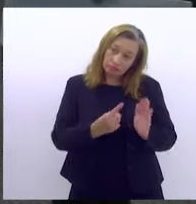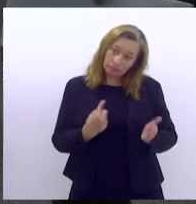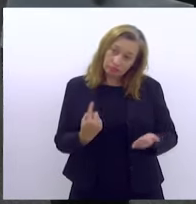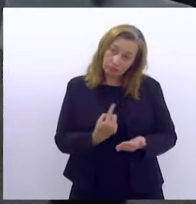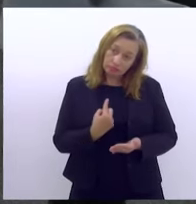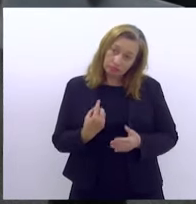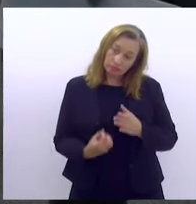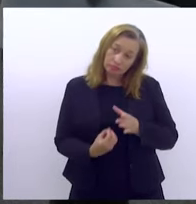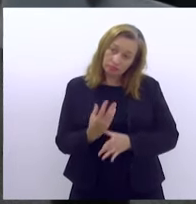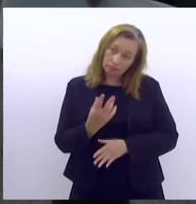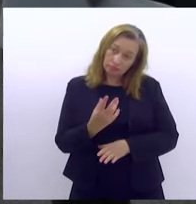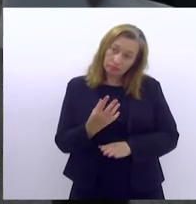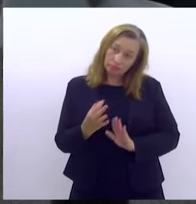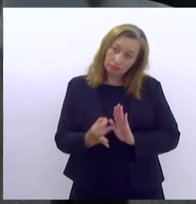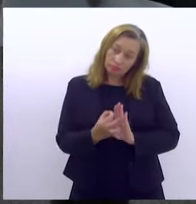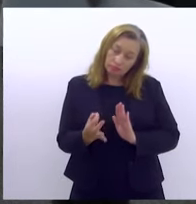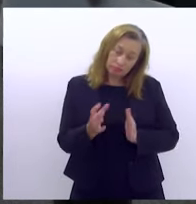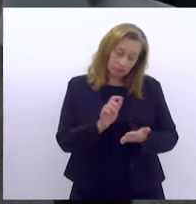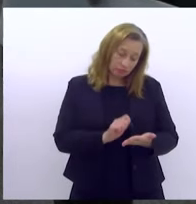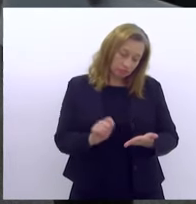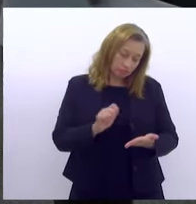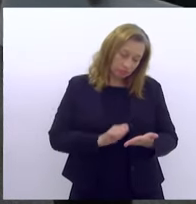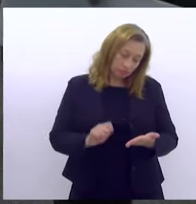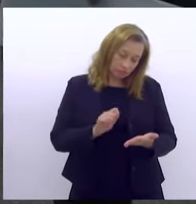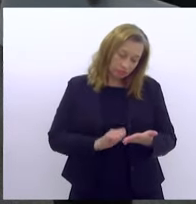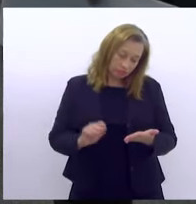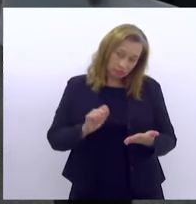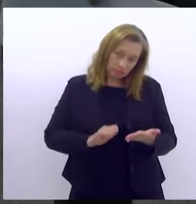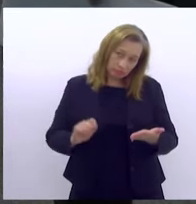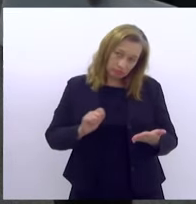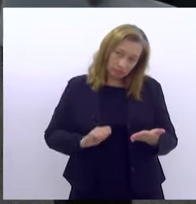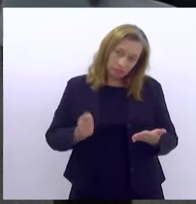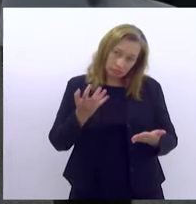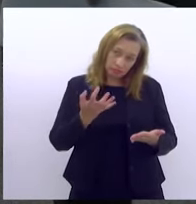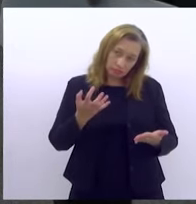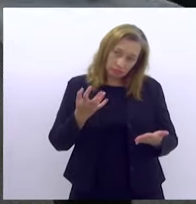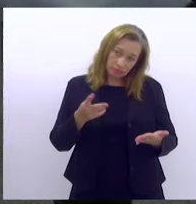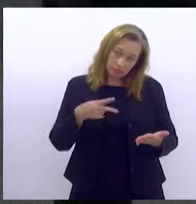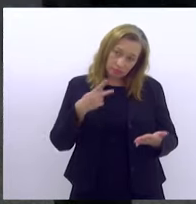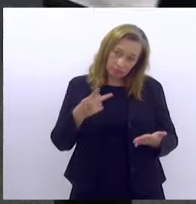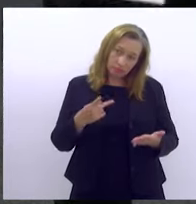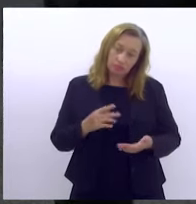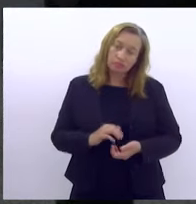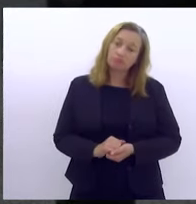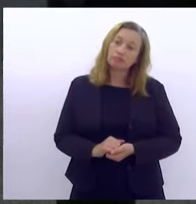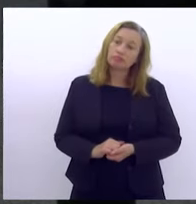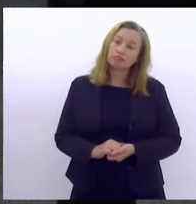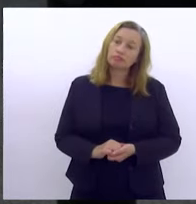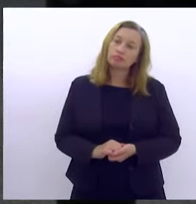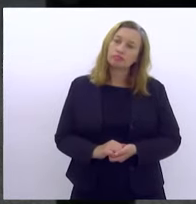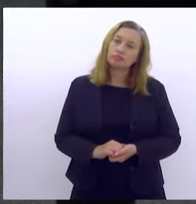nós produzimos um parecer por escrito e eu queria trazê-lo a essa casa.